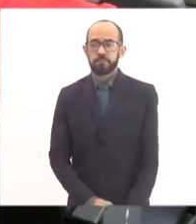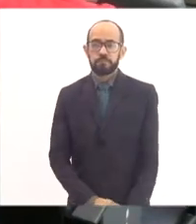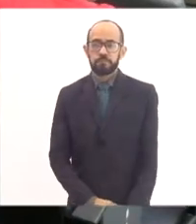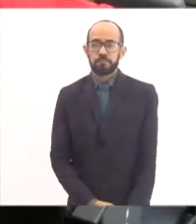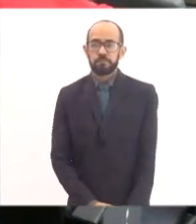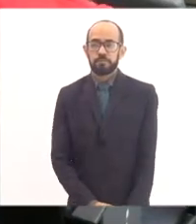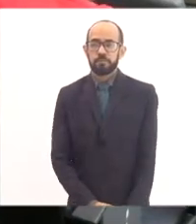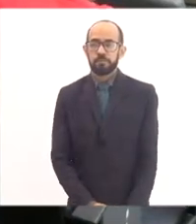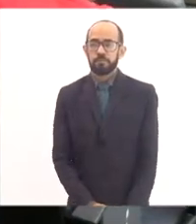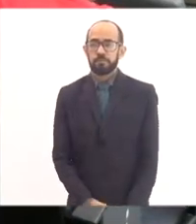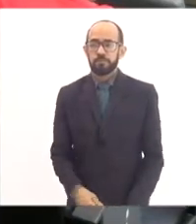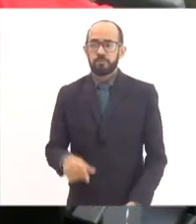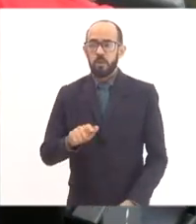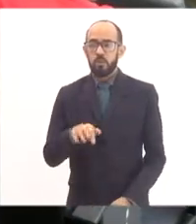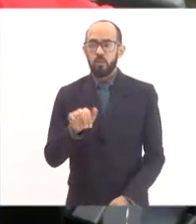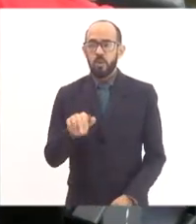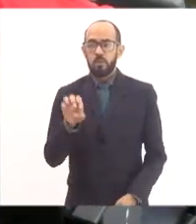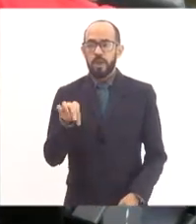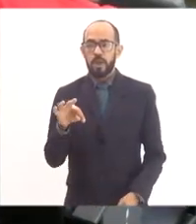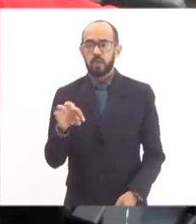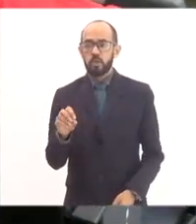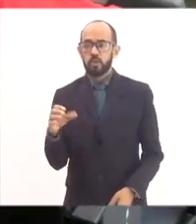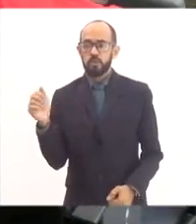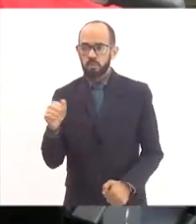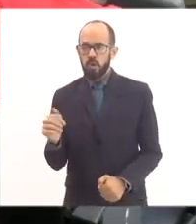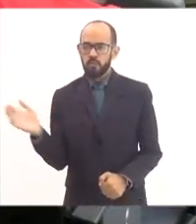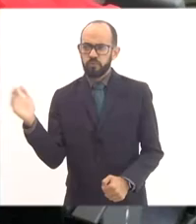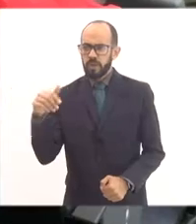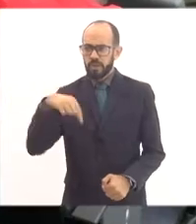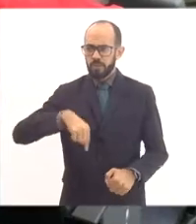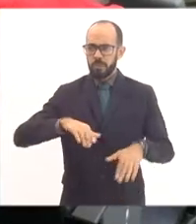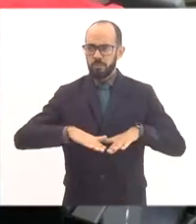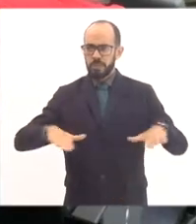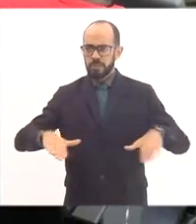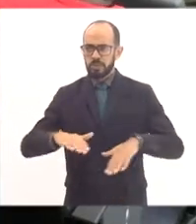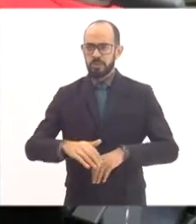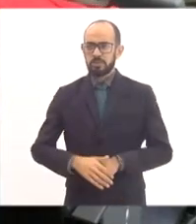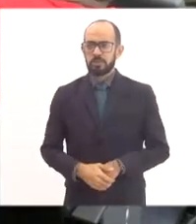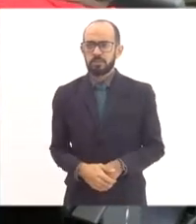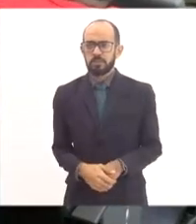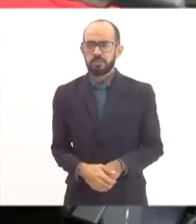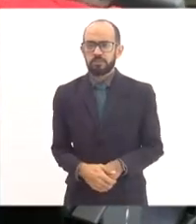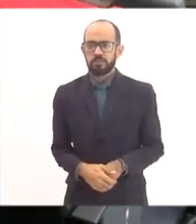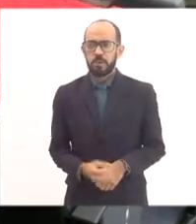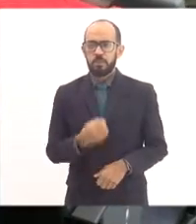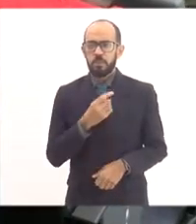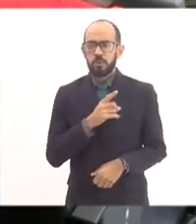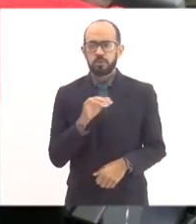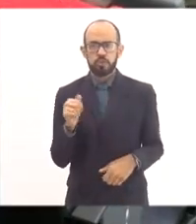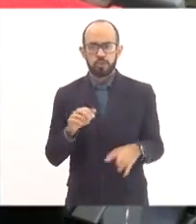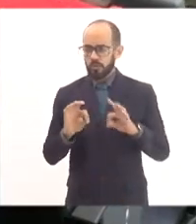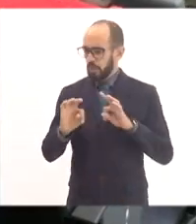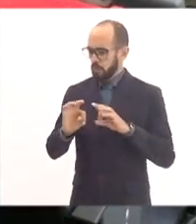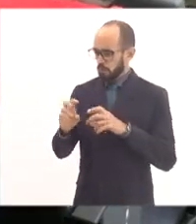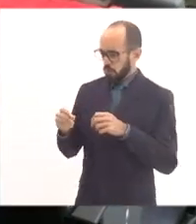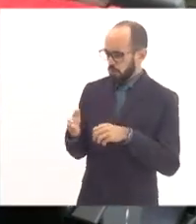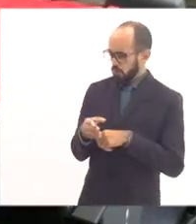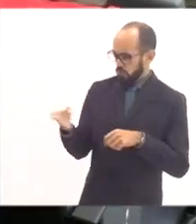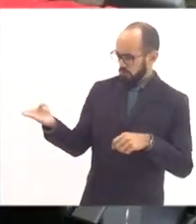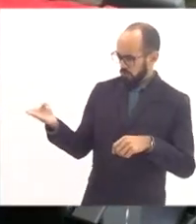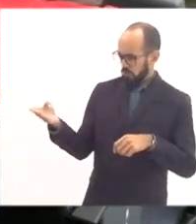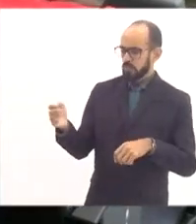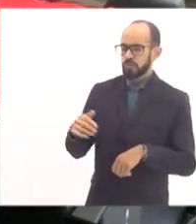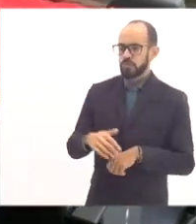Gualberto, senta aqui à mesa com a gente. Na cadeira para você. Bom dia a todos, aos coronéis aí, ao capitão Renan.